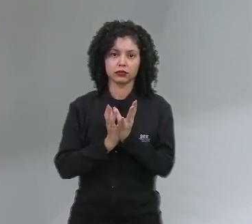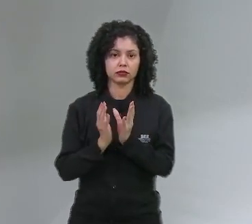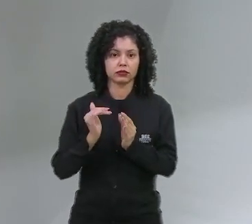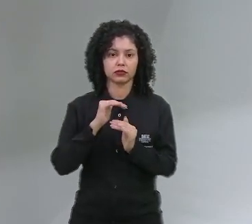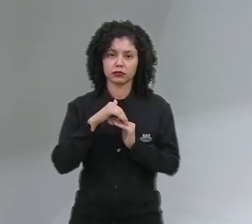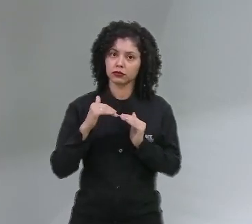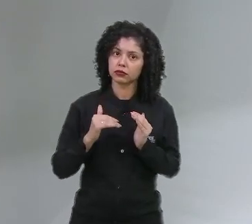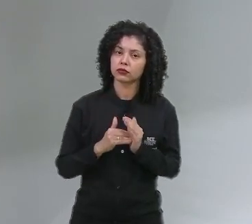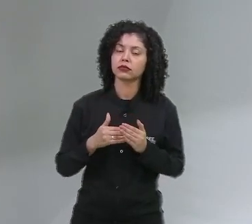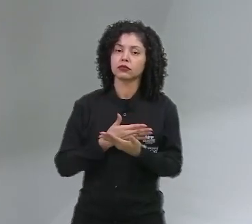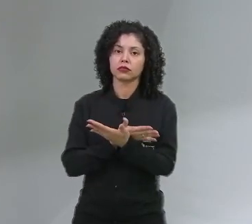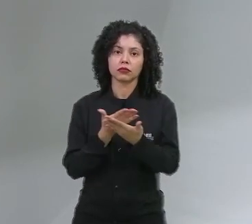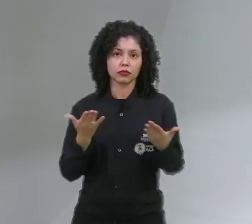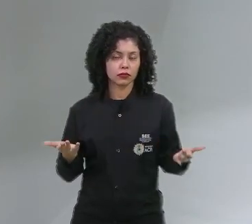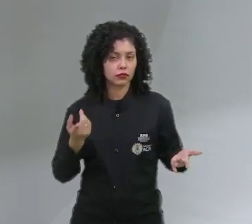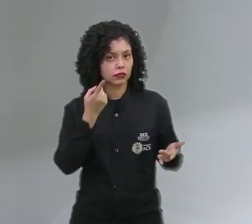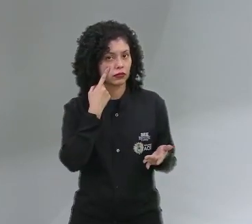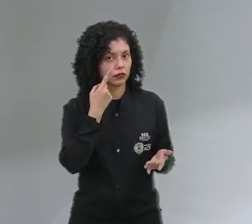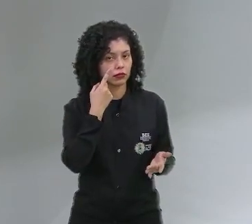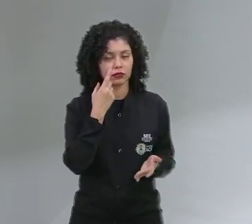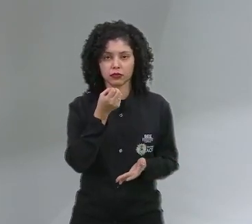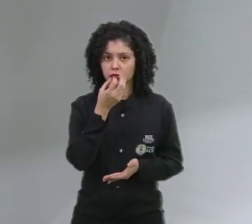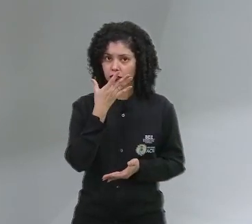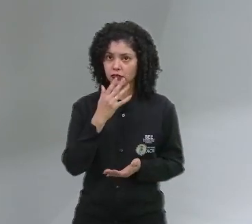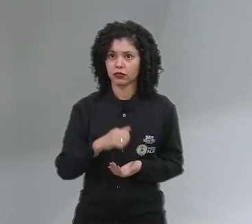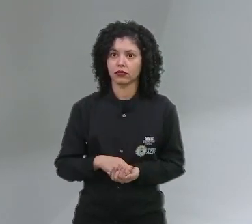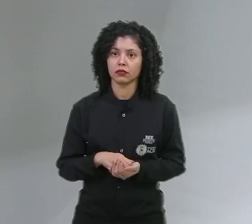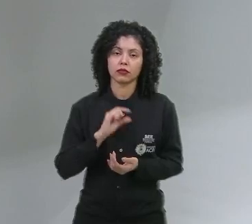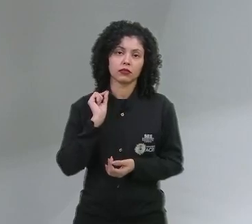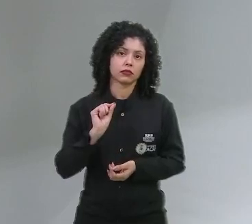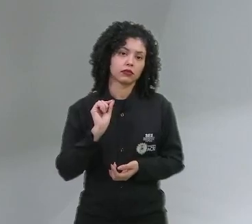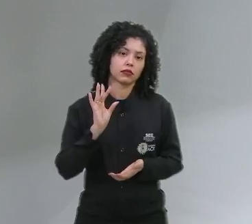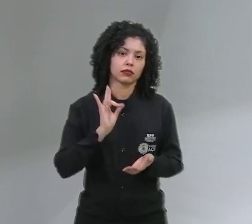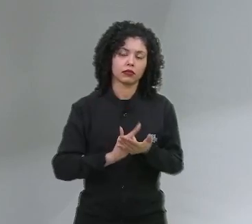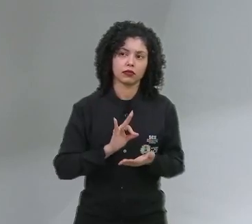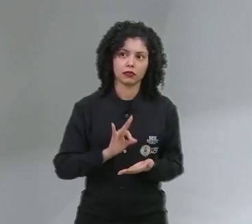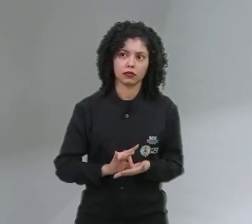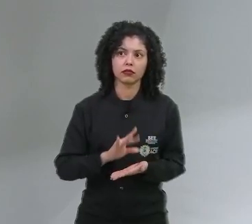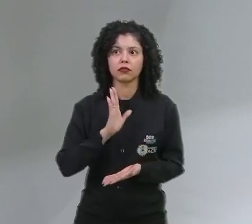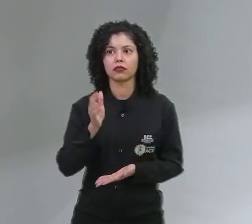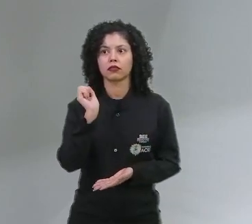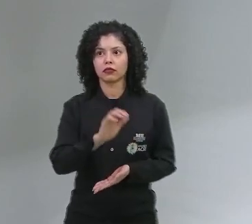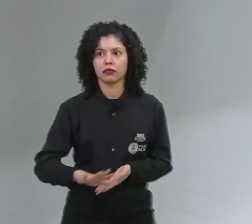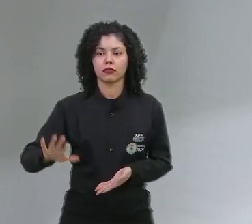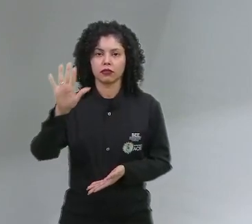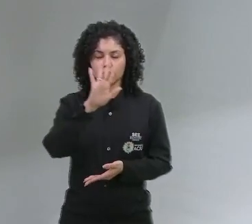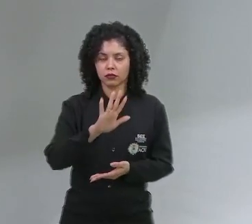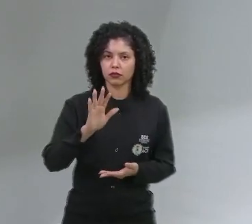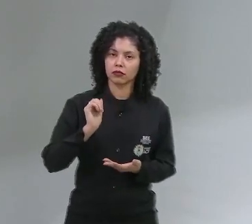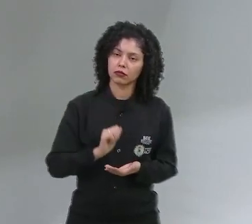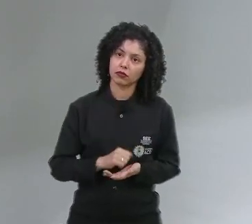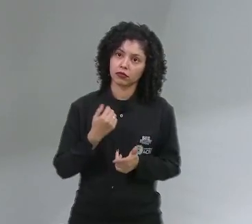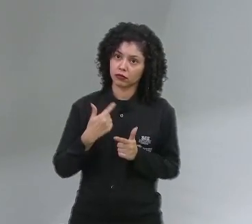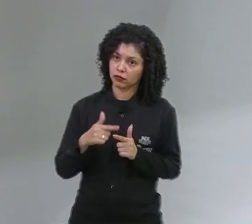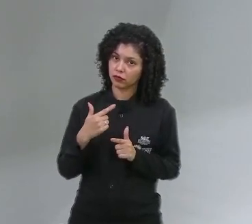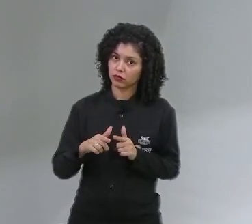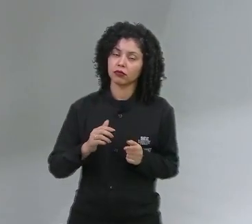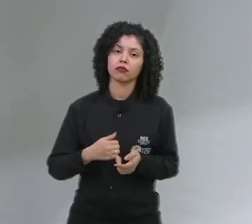todos, e trazer o olhar do fotógrafo para aquele fato, que geralmente é uma